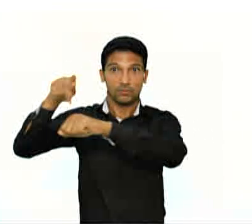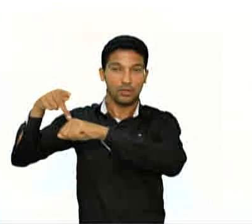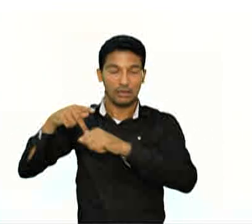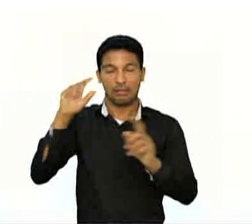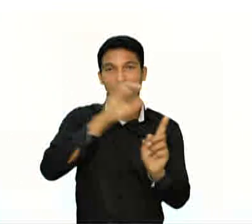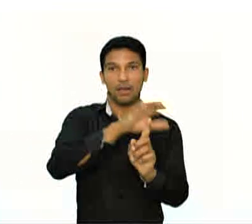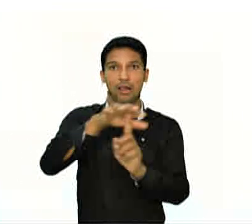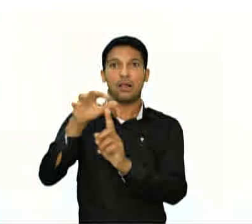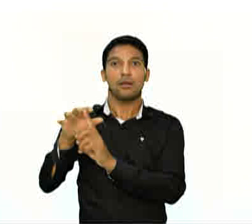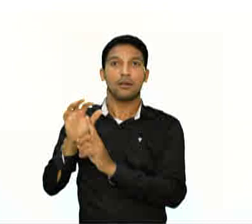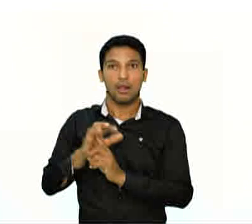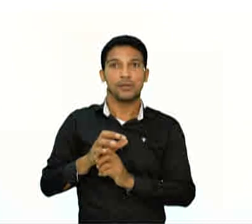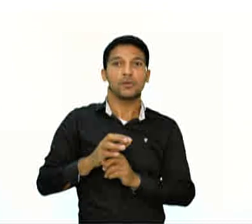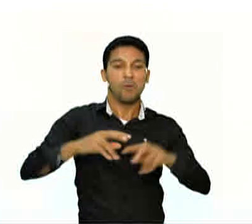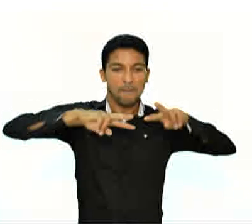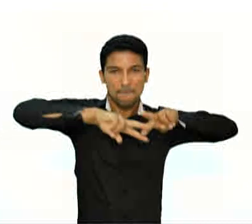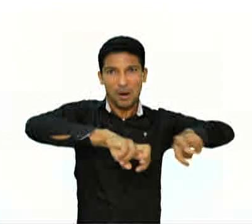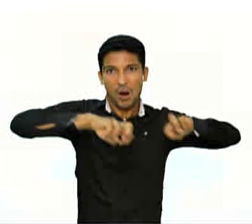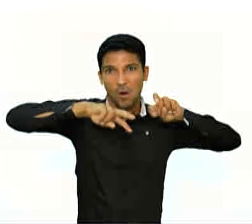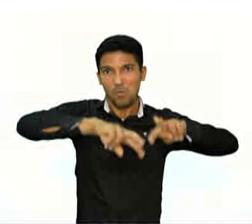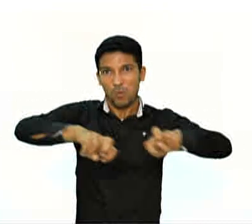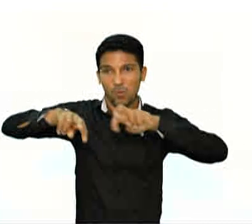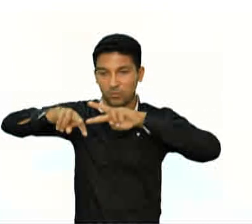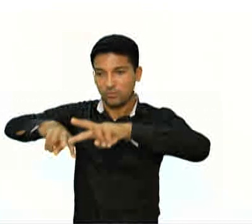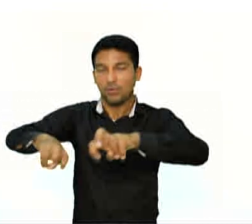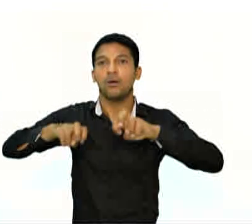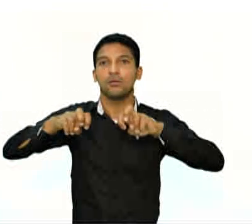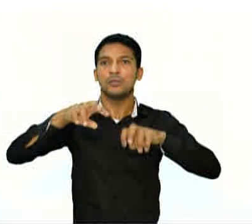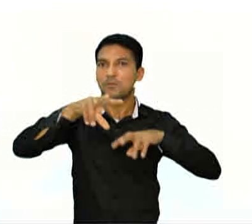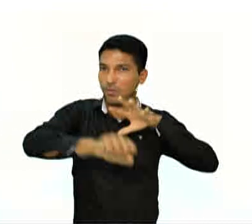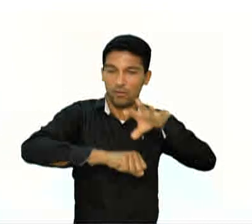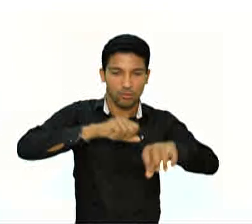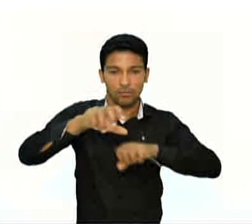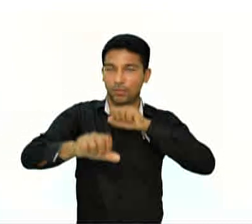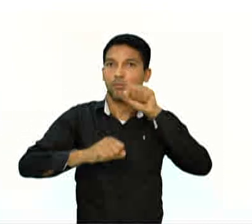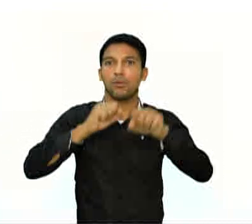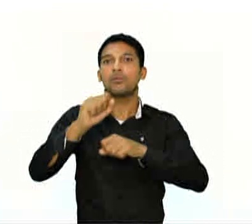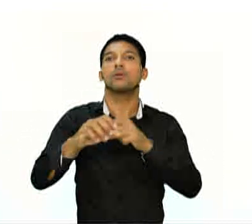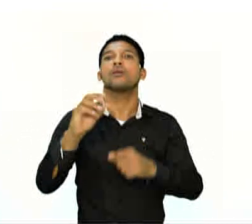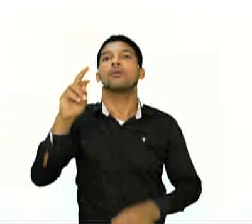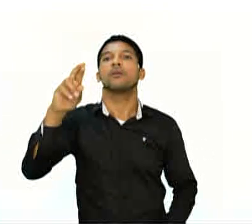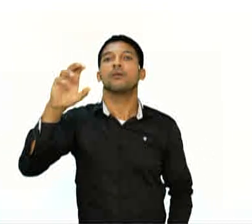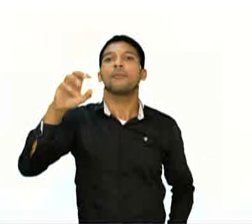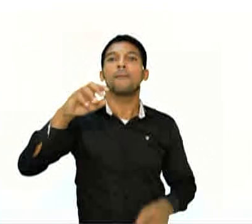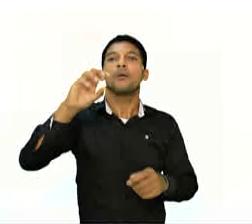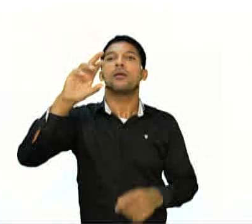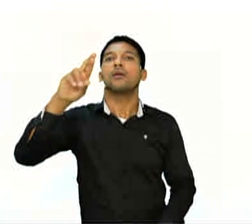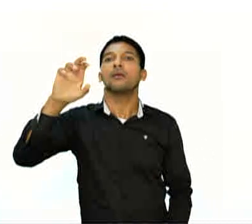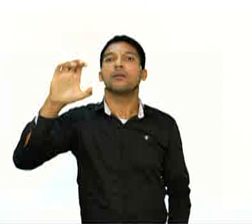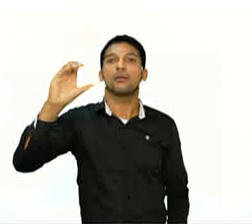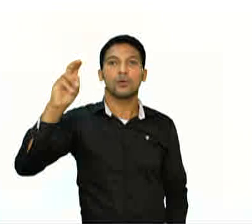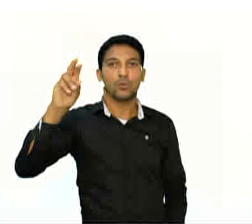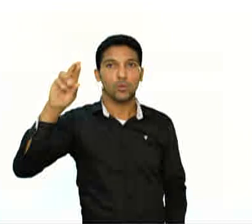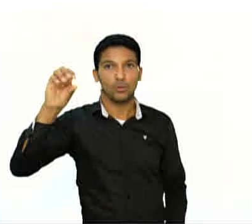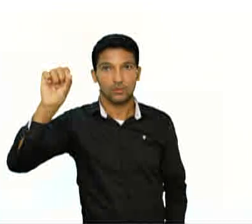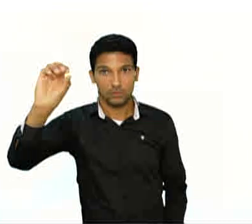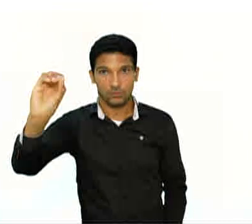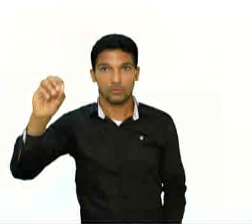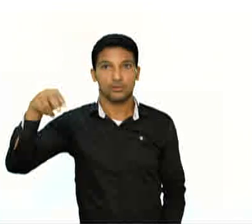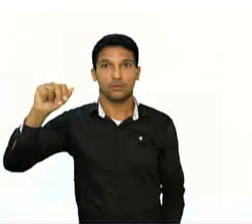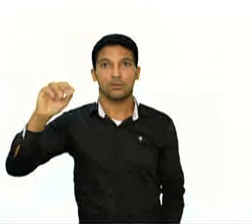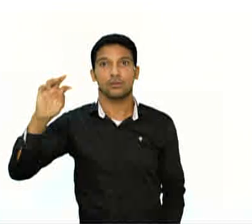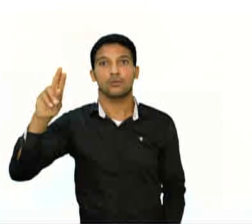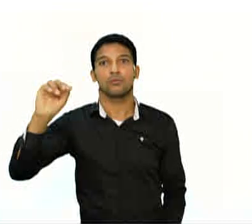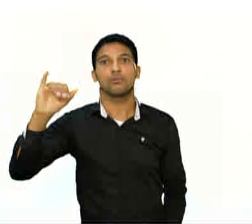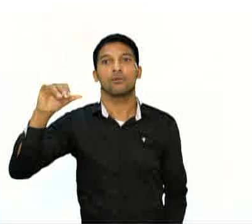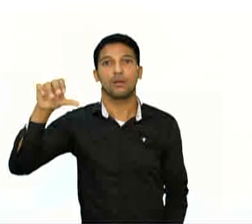desenvolvimento caracteriza-se pela exploração excessiva dos constantes recursos naturais e pela geração maciça de recursos,